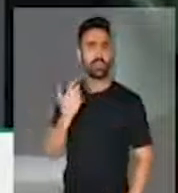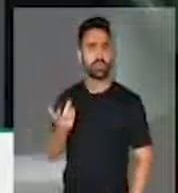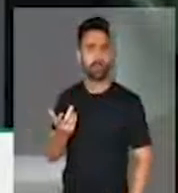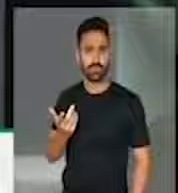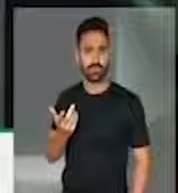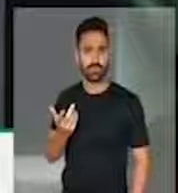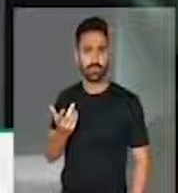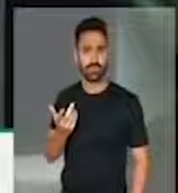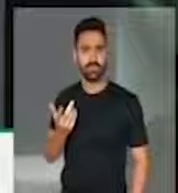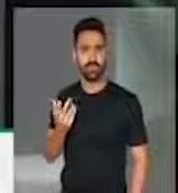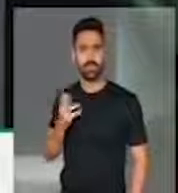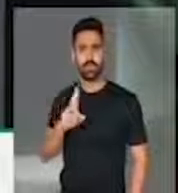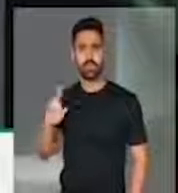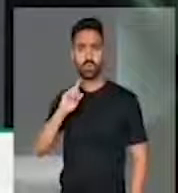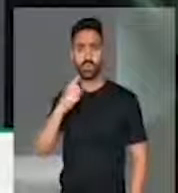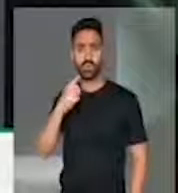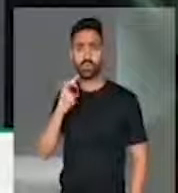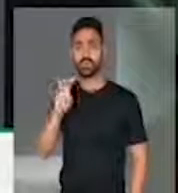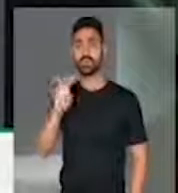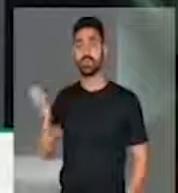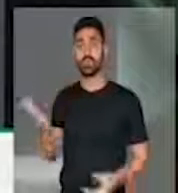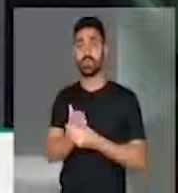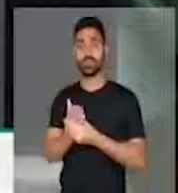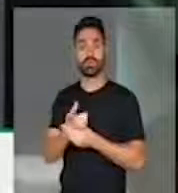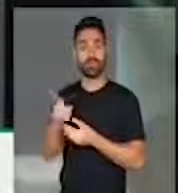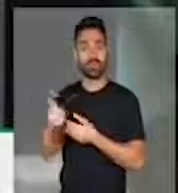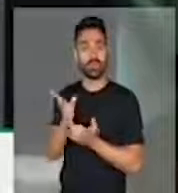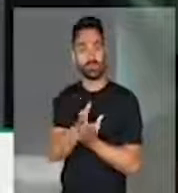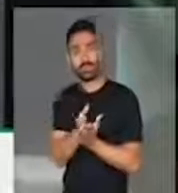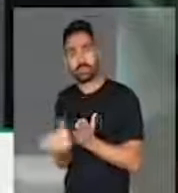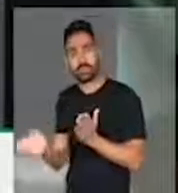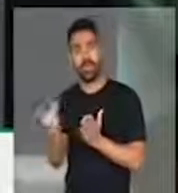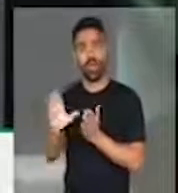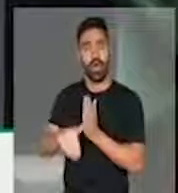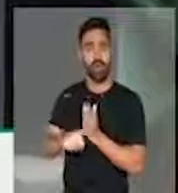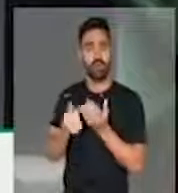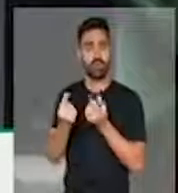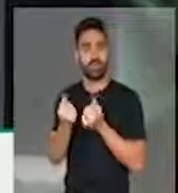Tem mais de 5 processos aí por desvio de dinheiro público.